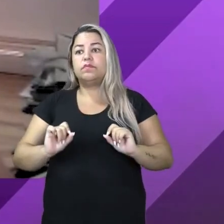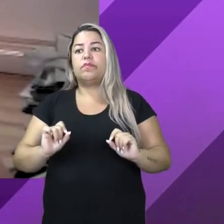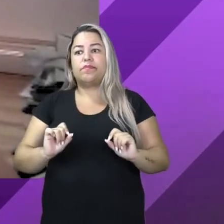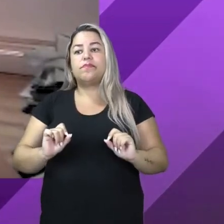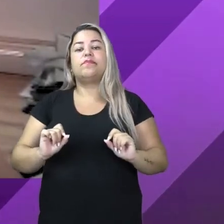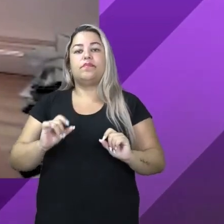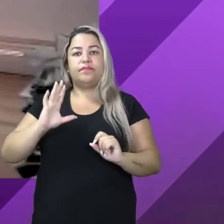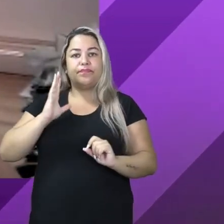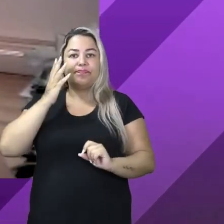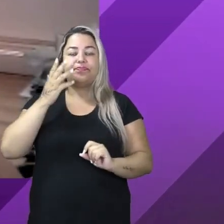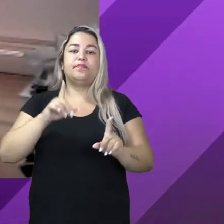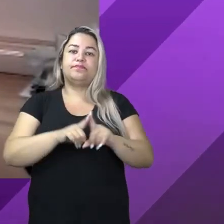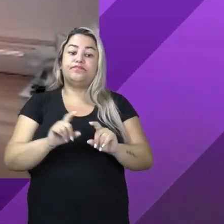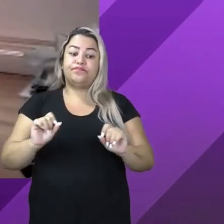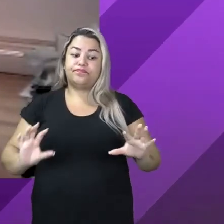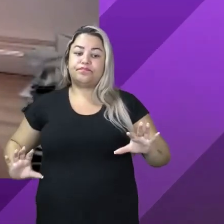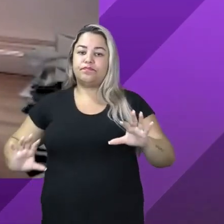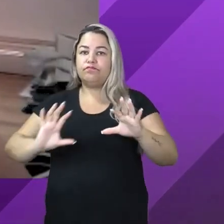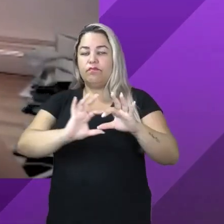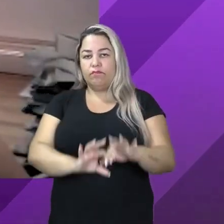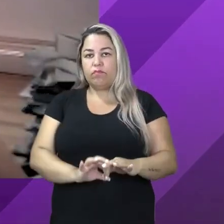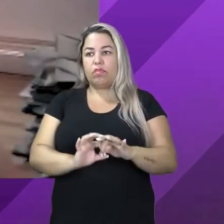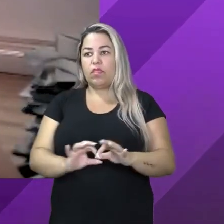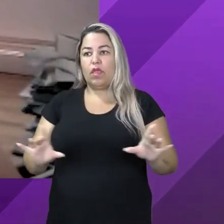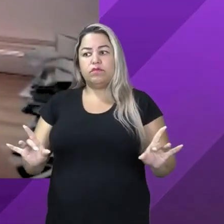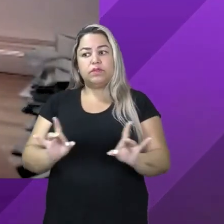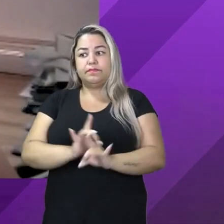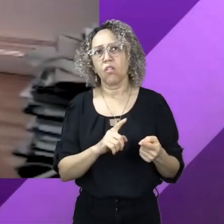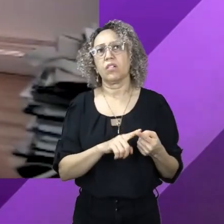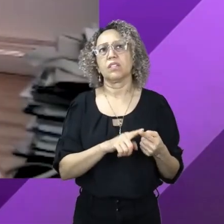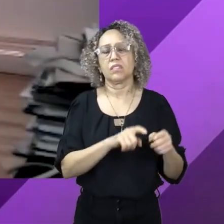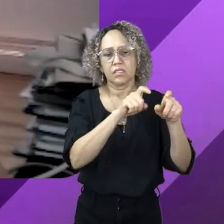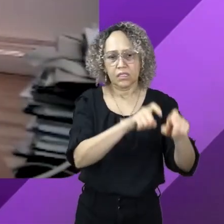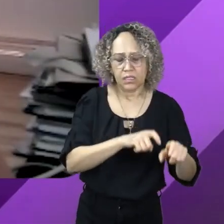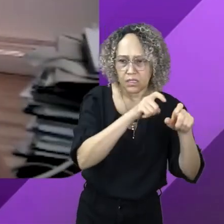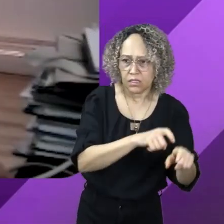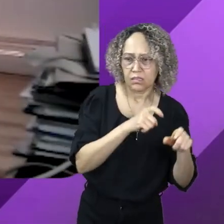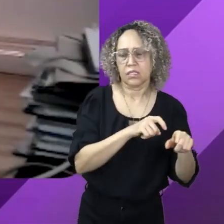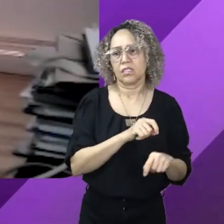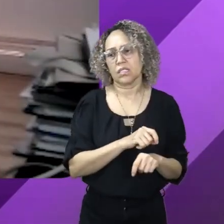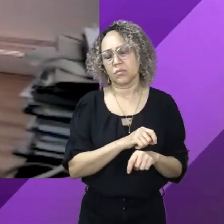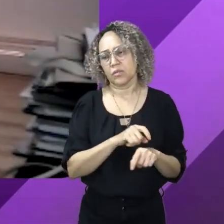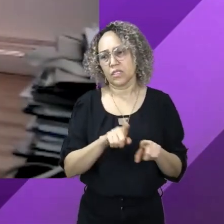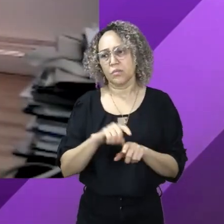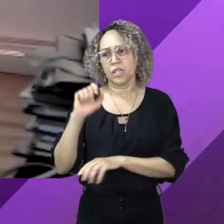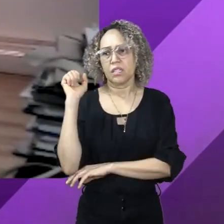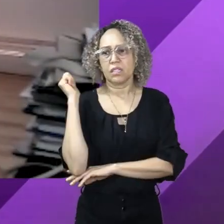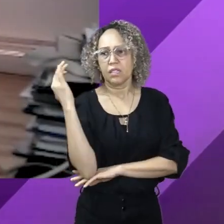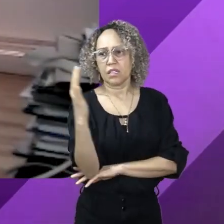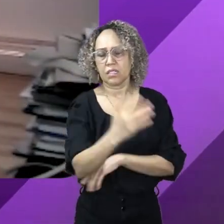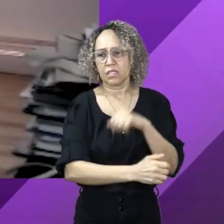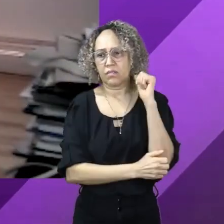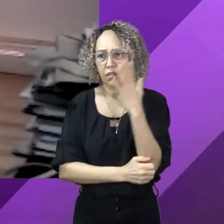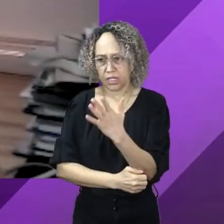mais associadas ao sexo, né, feminino. E a própria economia tradicional,